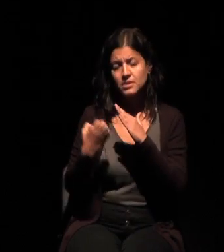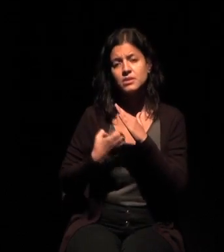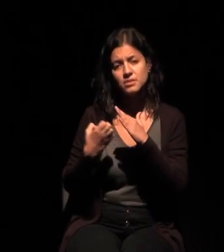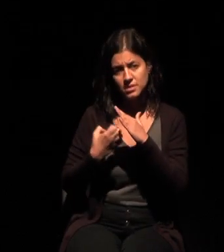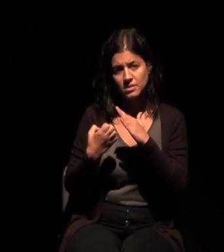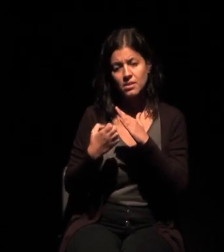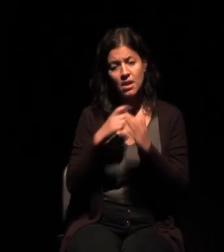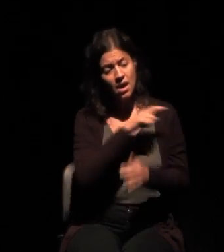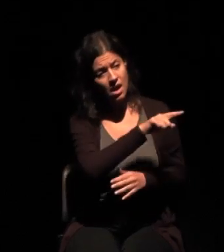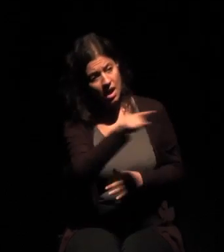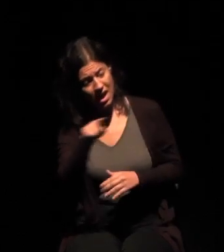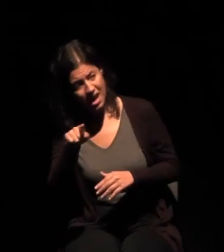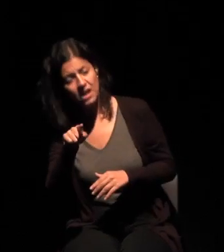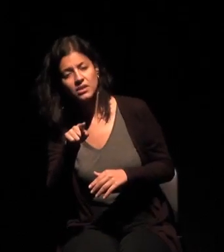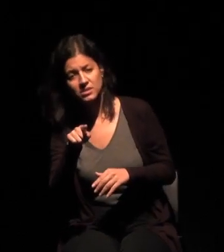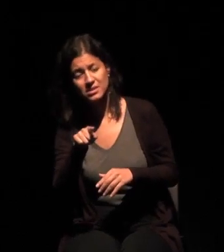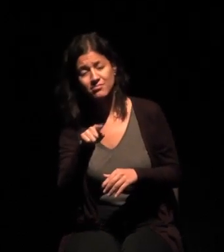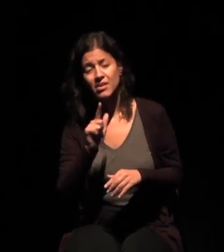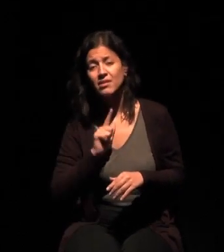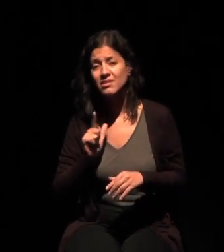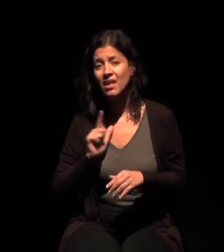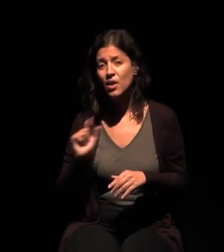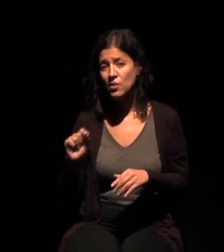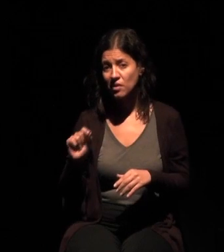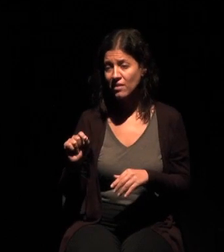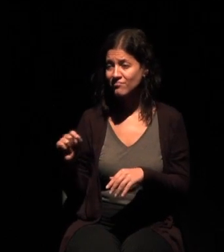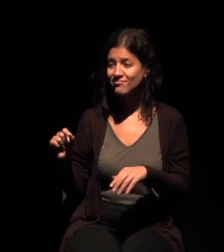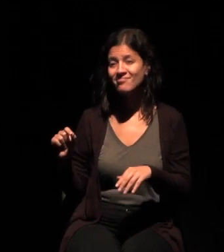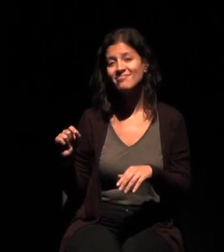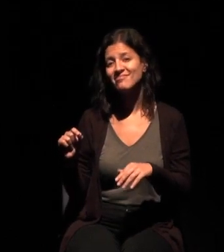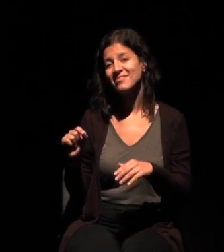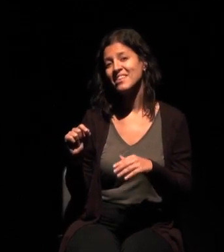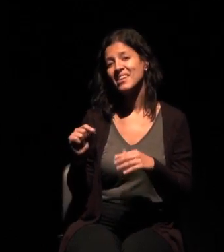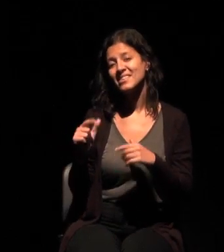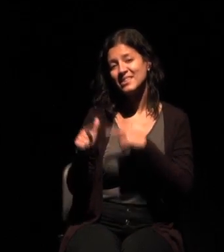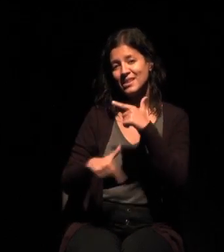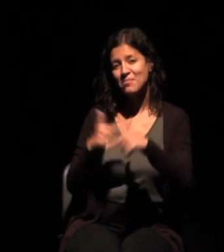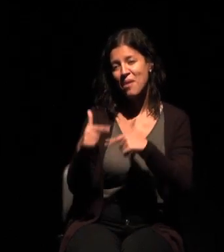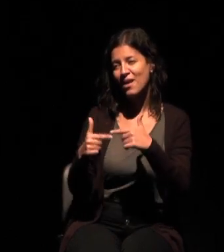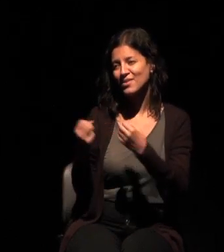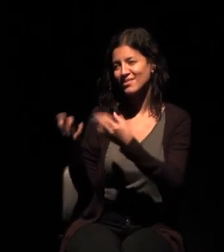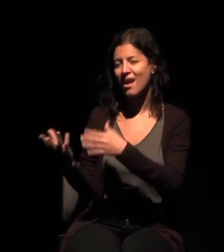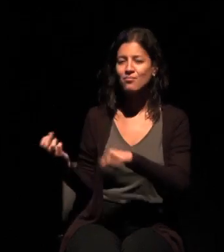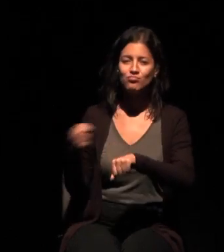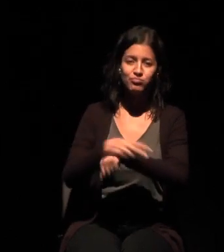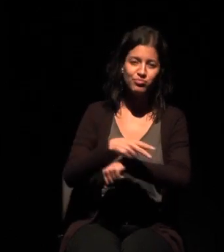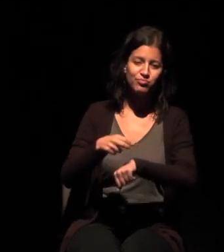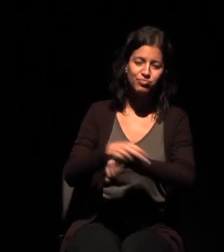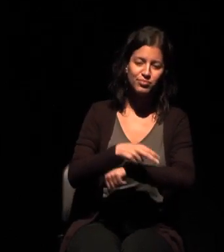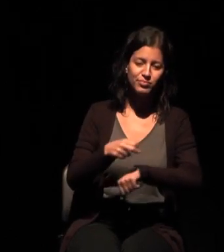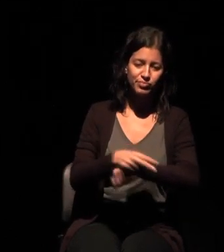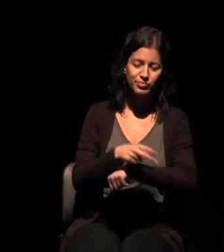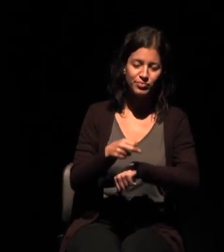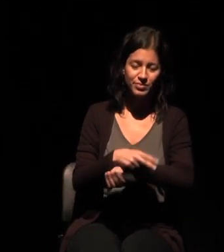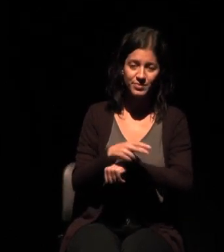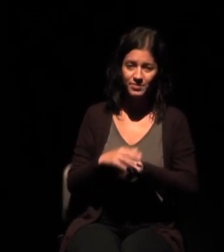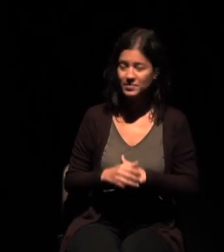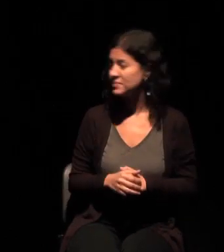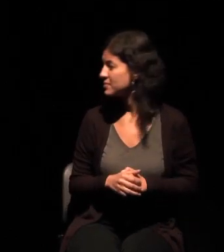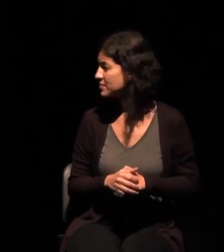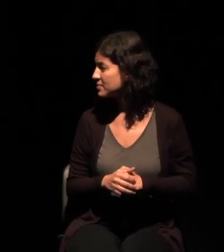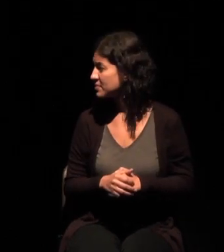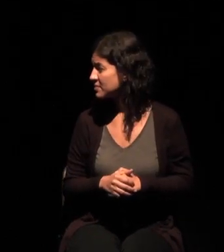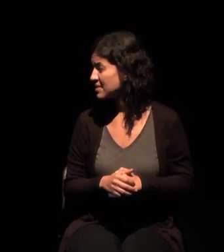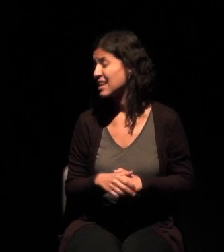continuam empregar a esmagadora maioria das pessoas tanto menina smo que a gente possa ter